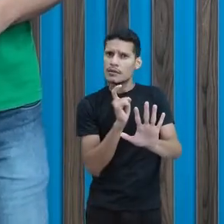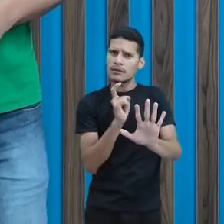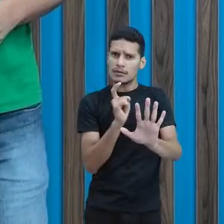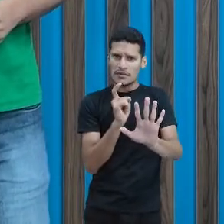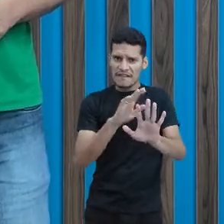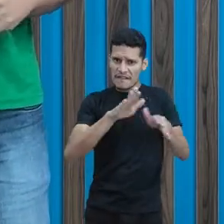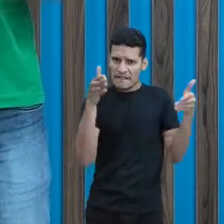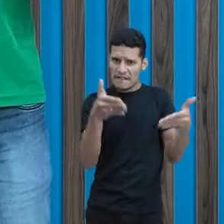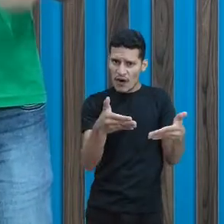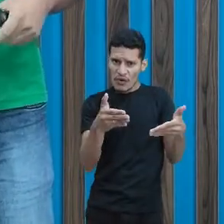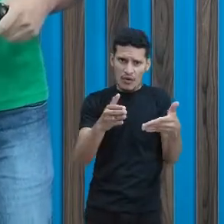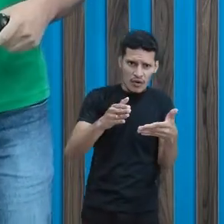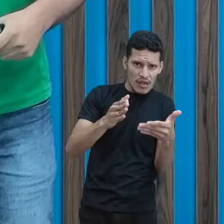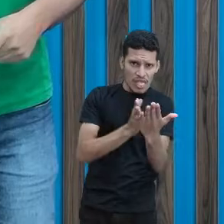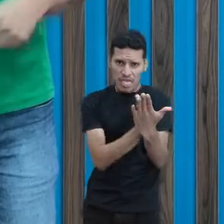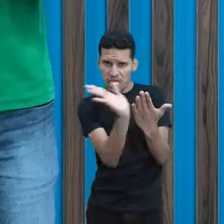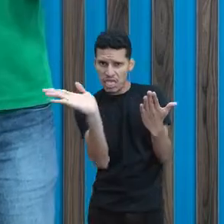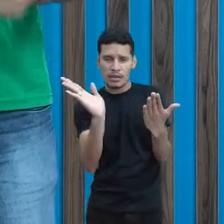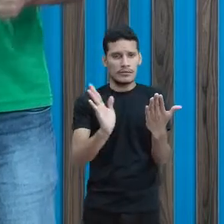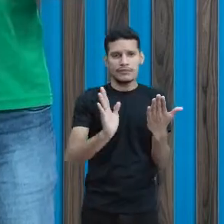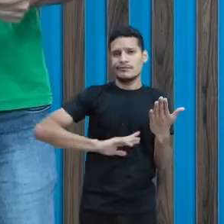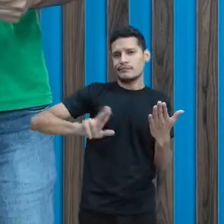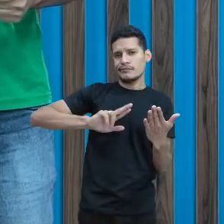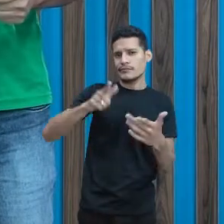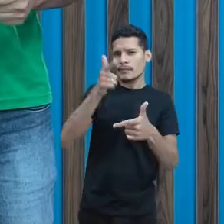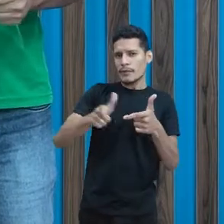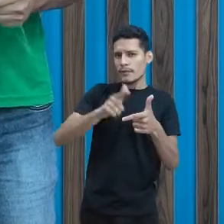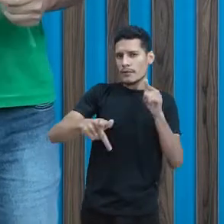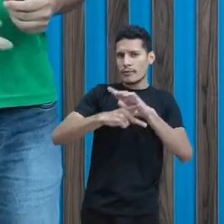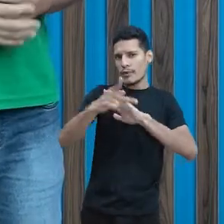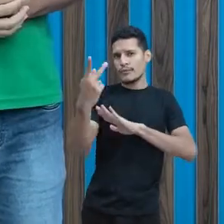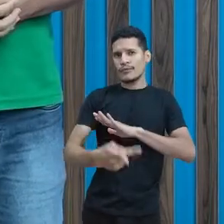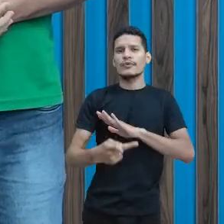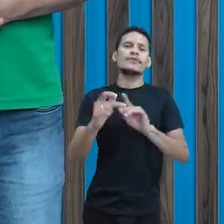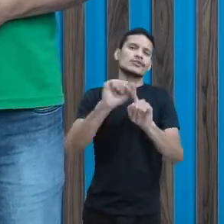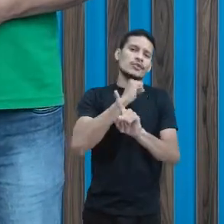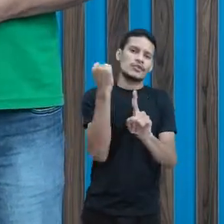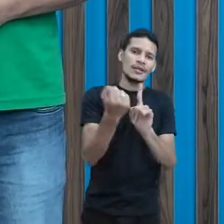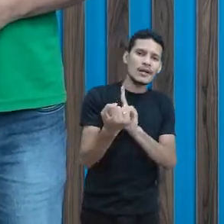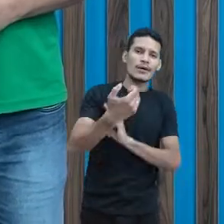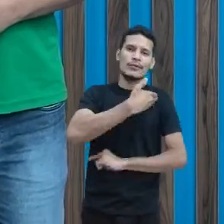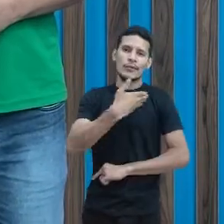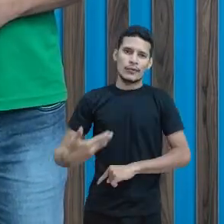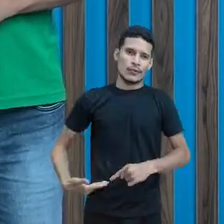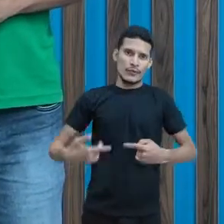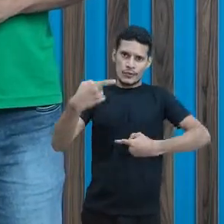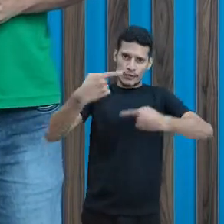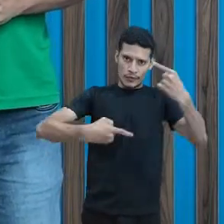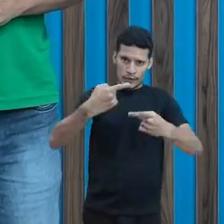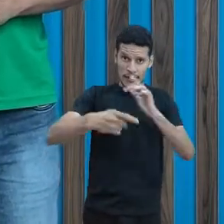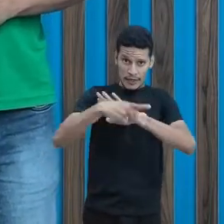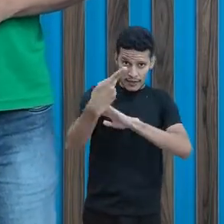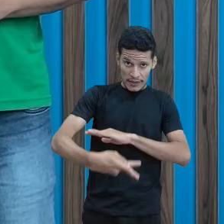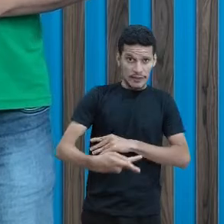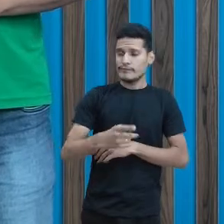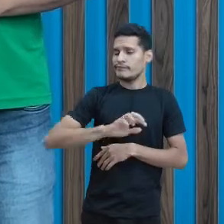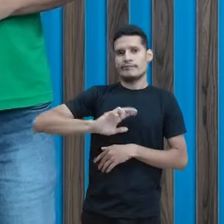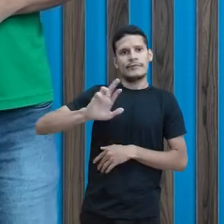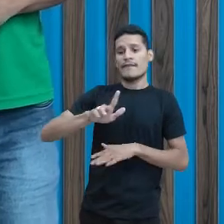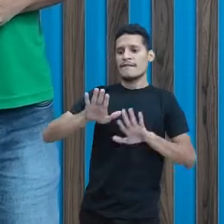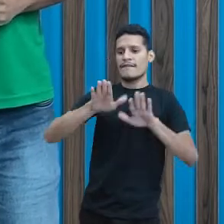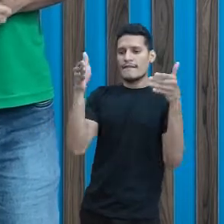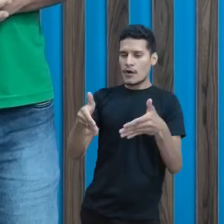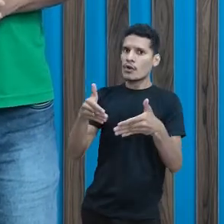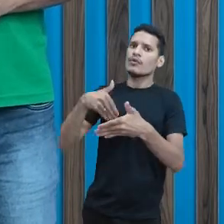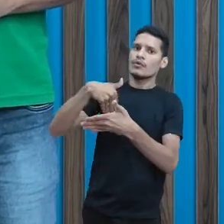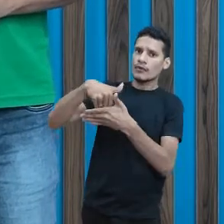o foco, né, dos problemas sociais e políticos do país para a gente focar no futebol. O futebol é sempre muito importante, eu adoro